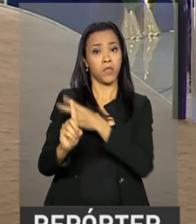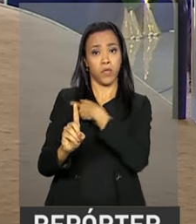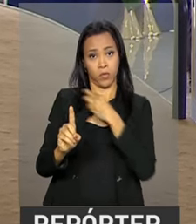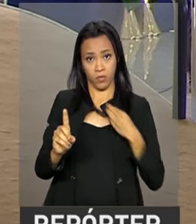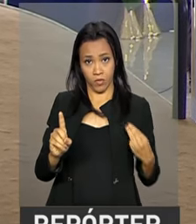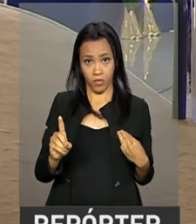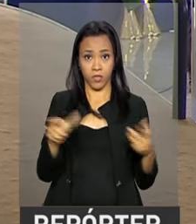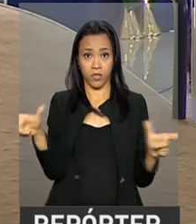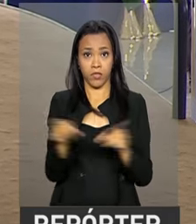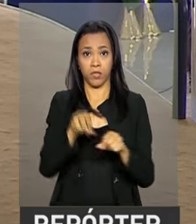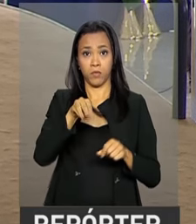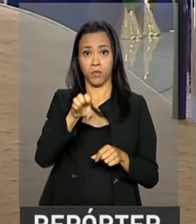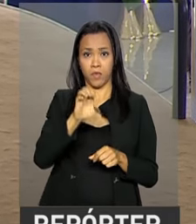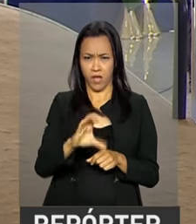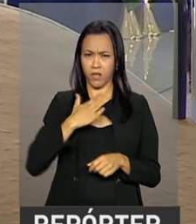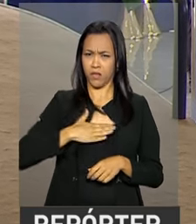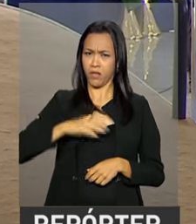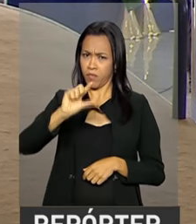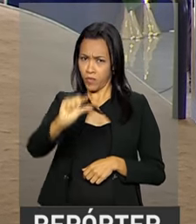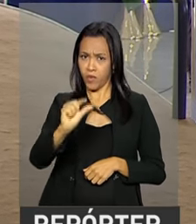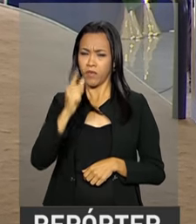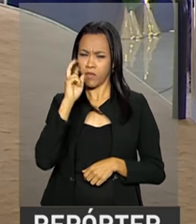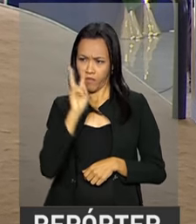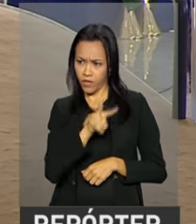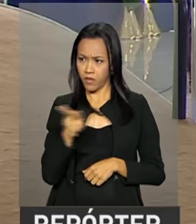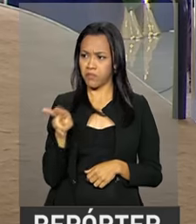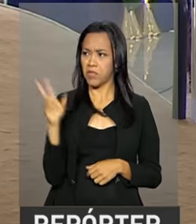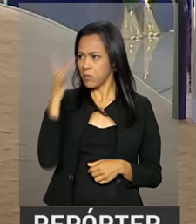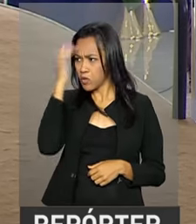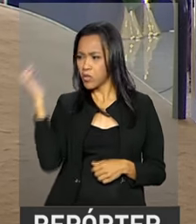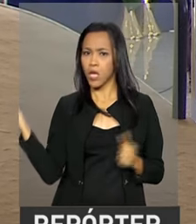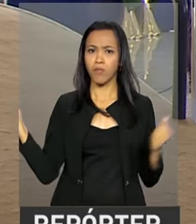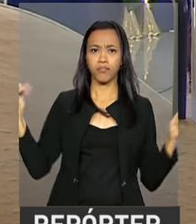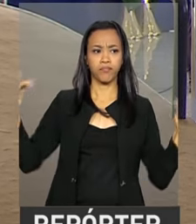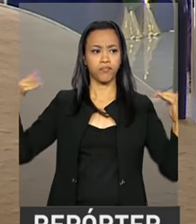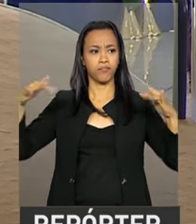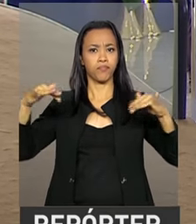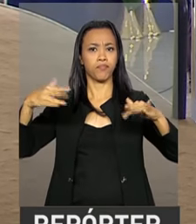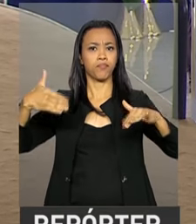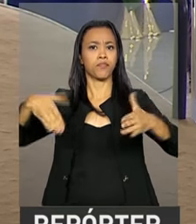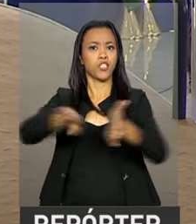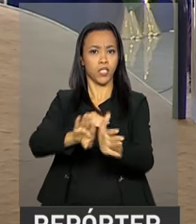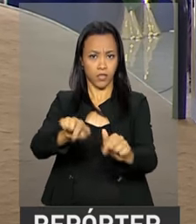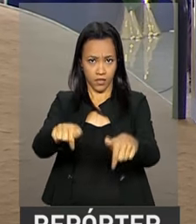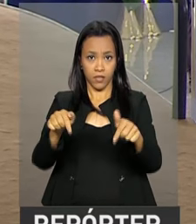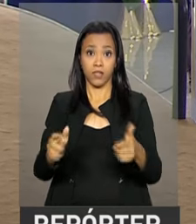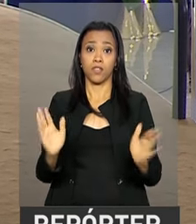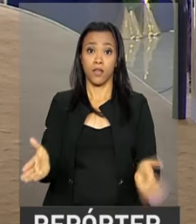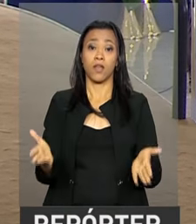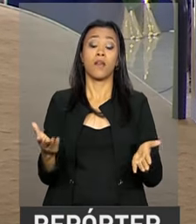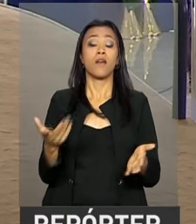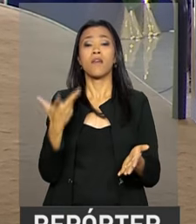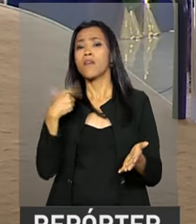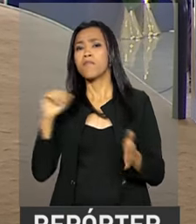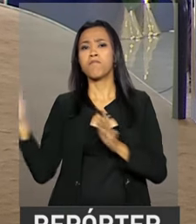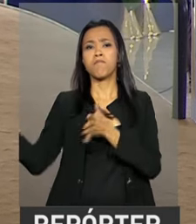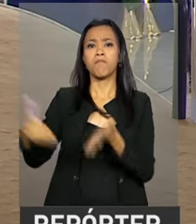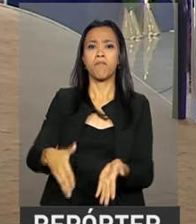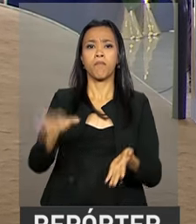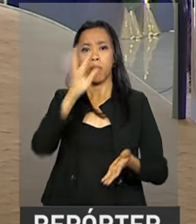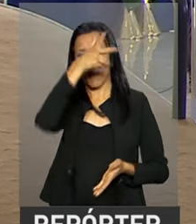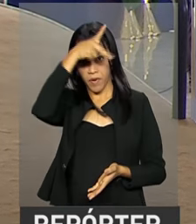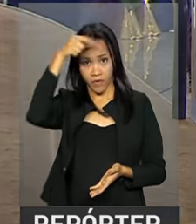do Planalto. A gente já pode ver a movimentação de convidados que estão chegando para essa solenidade. Vão participar prefeitos,